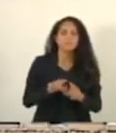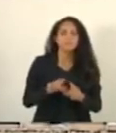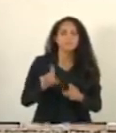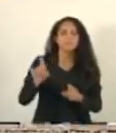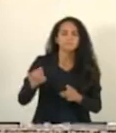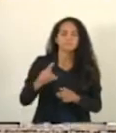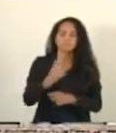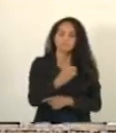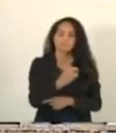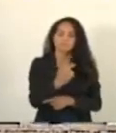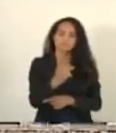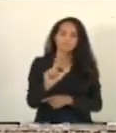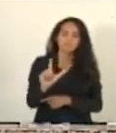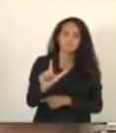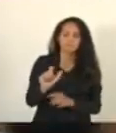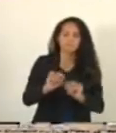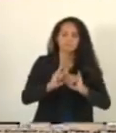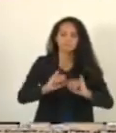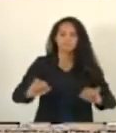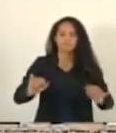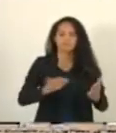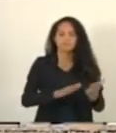da Assembleia no dia